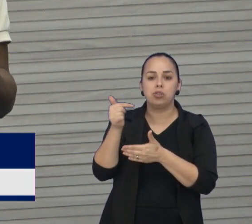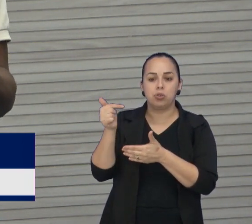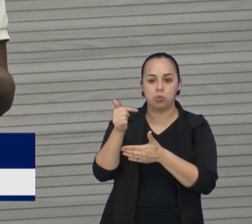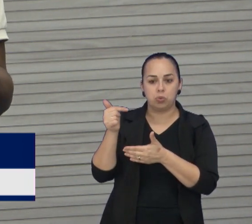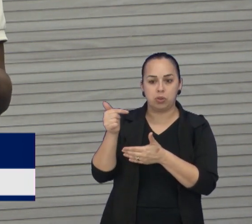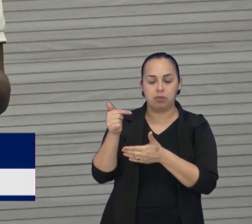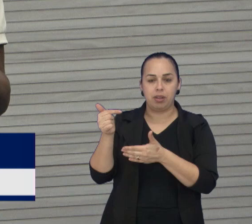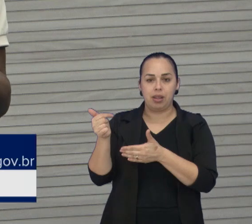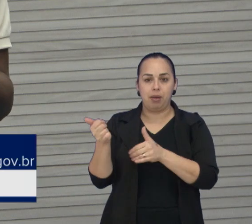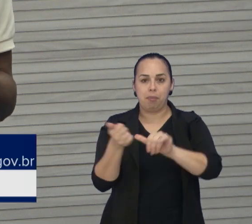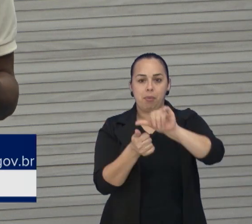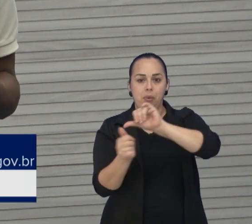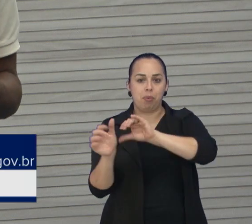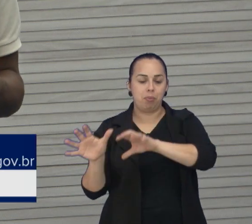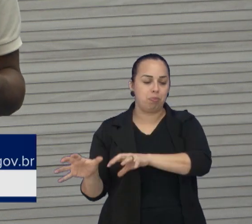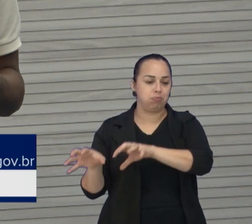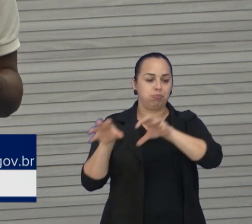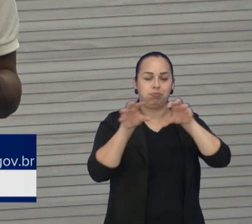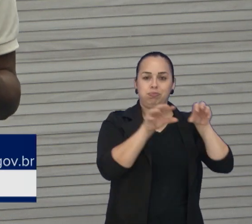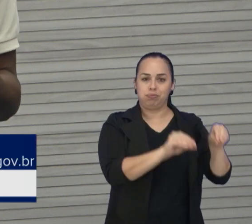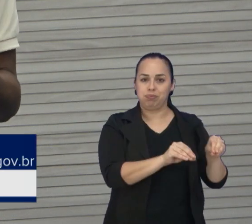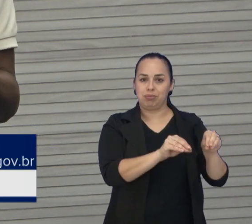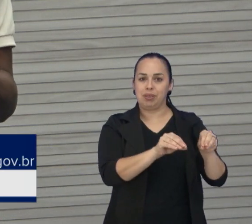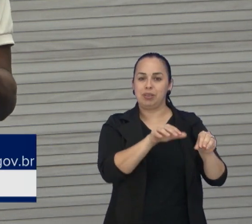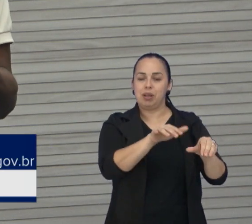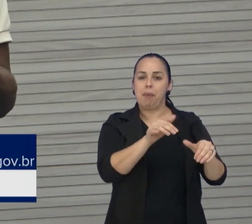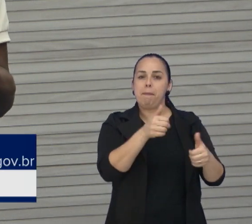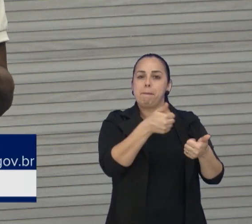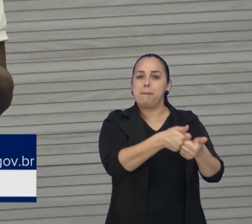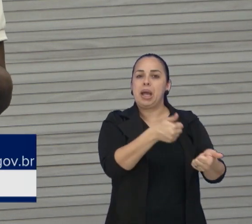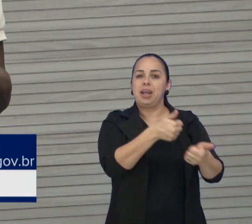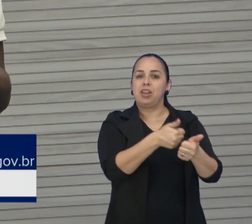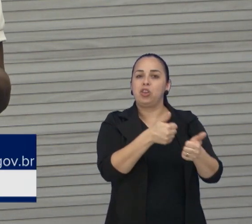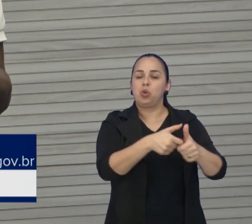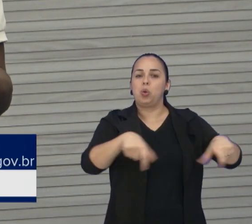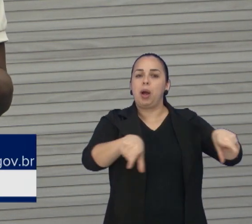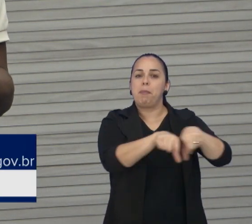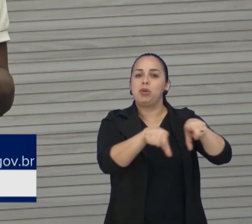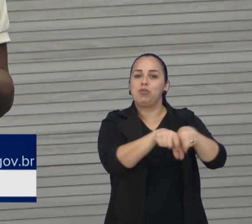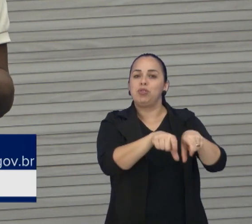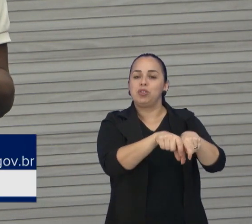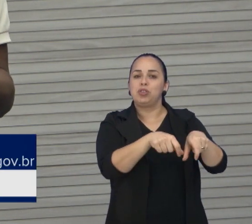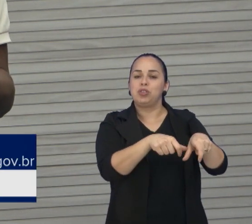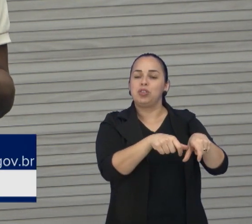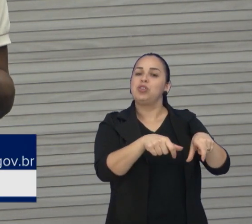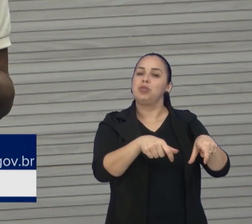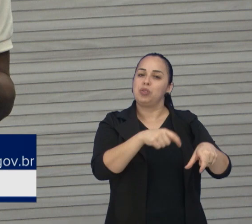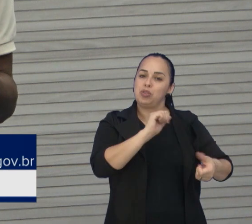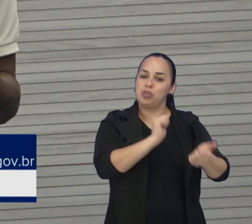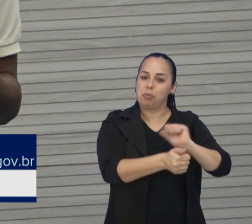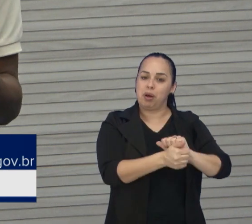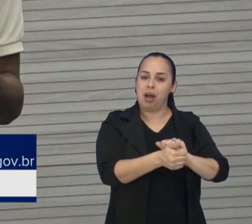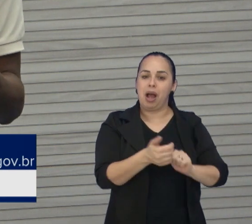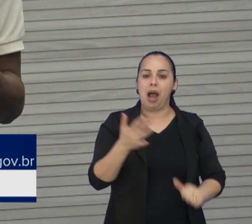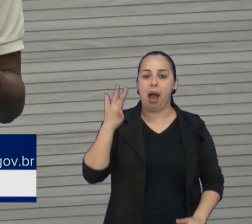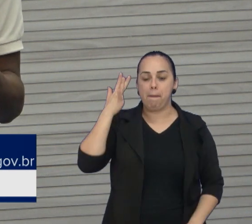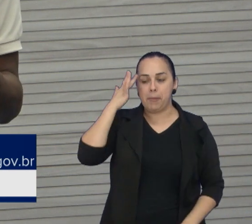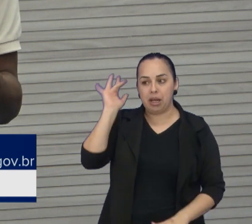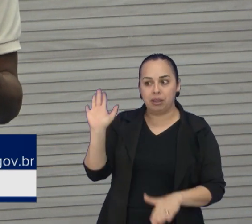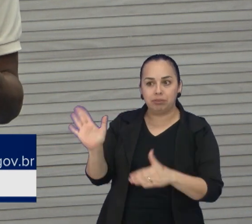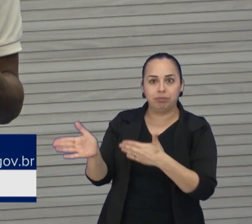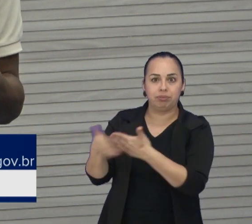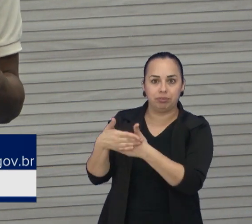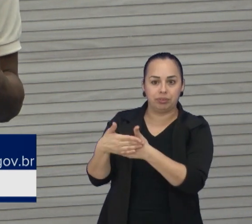na nova UBS, né, ao lado do campo de futebol da Praça Hélio Dias. E amanhã, estando fechado,